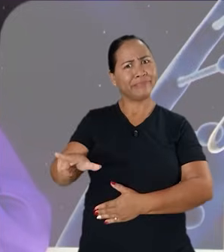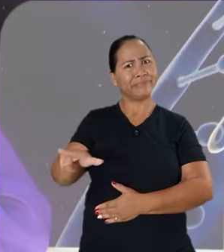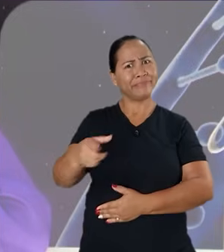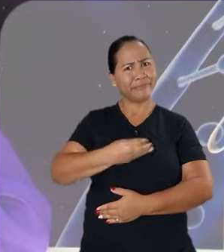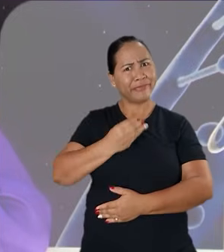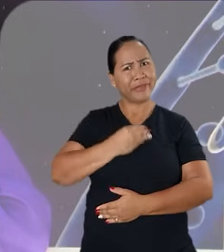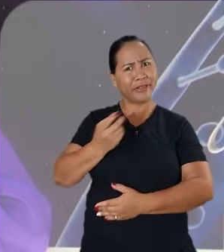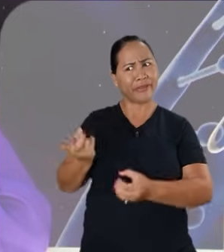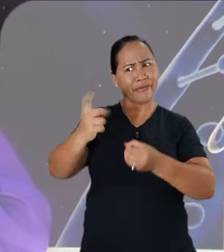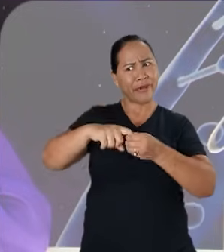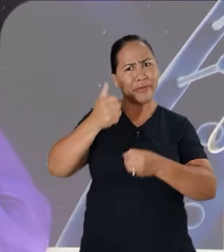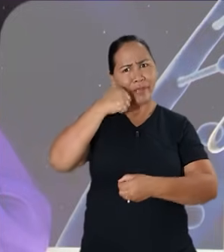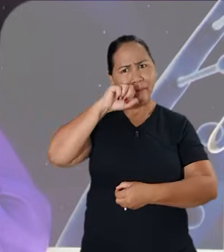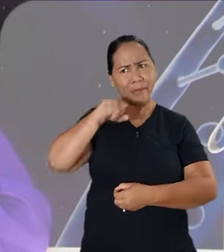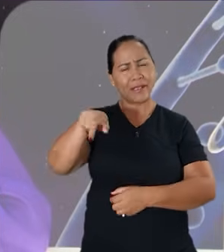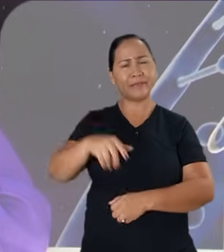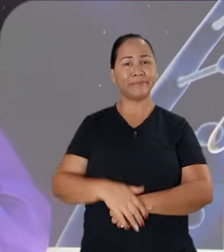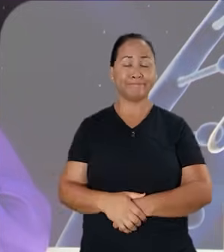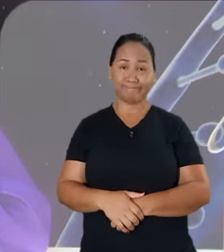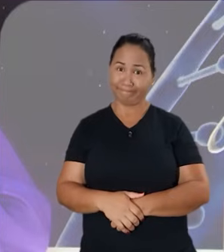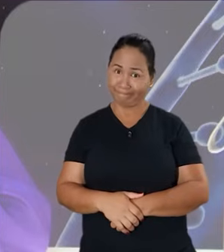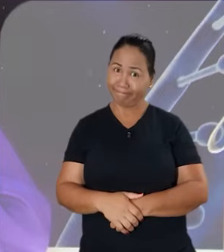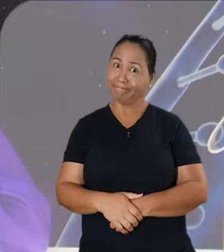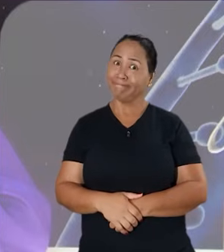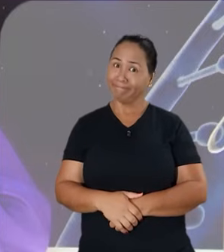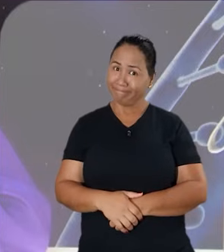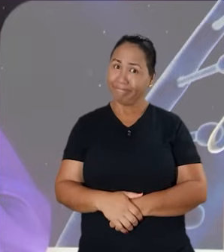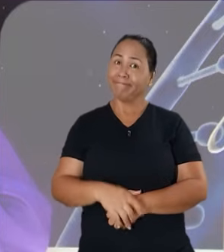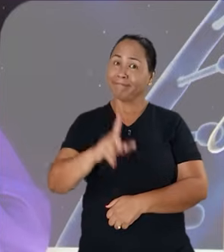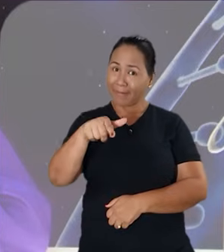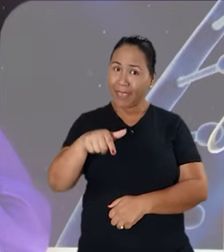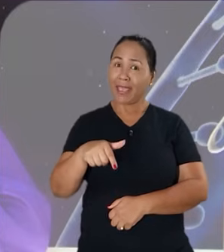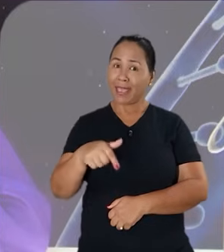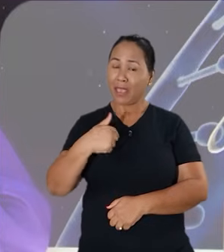Quanto eu pagaria por isso?